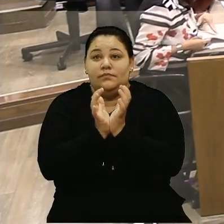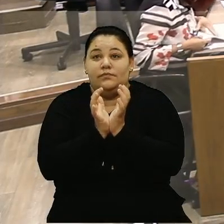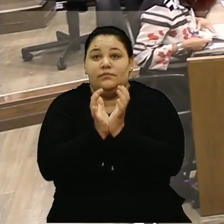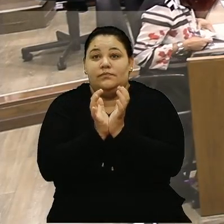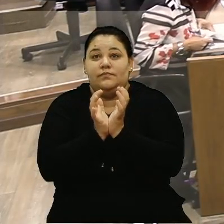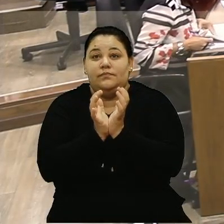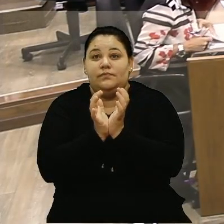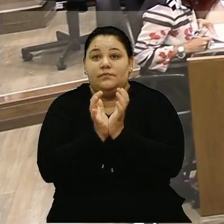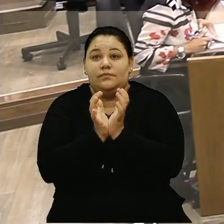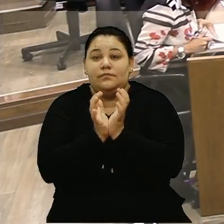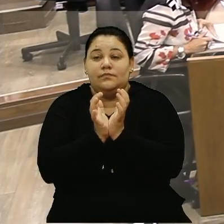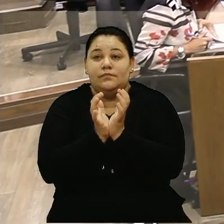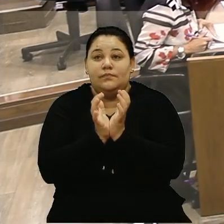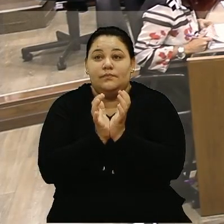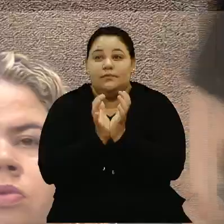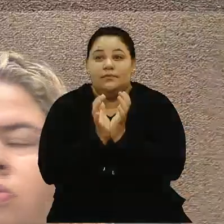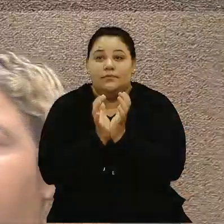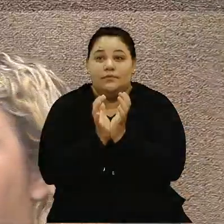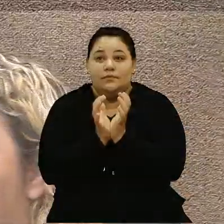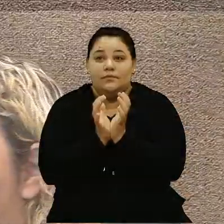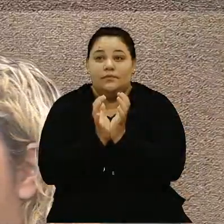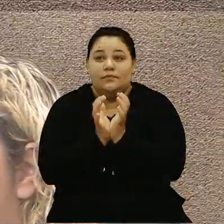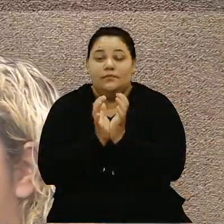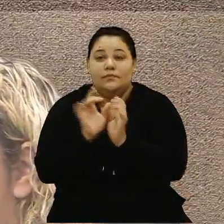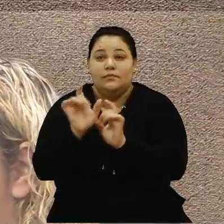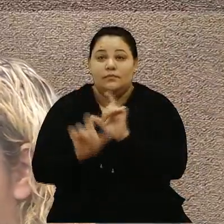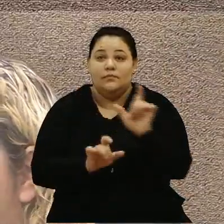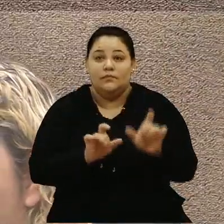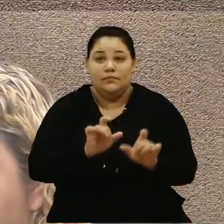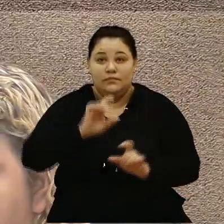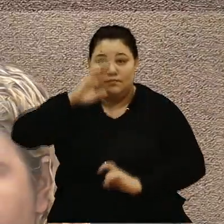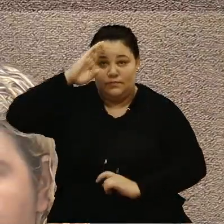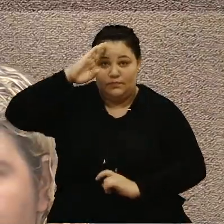pessoal do Capitão Socorro,